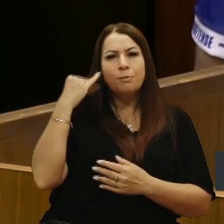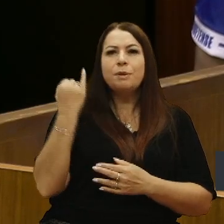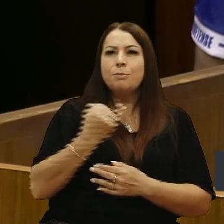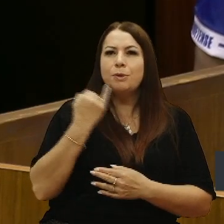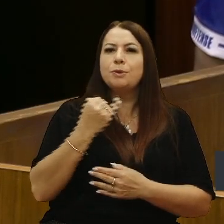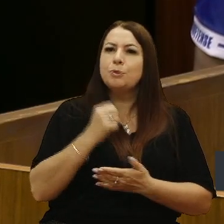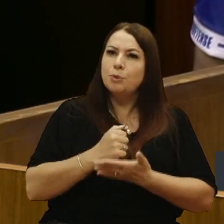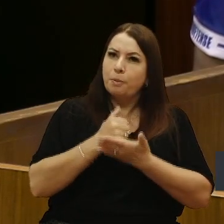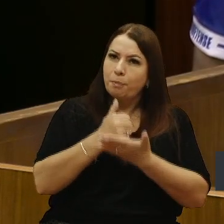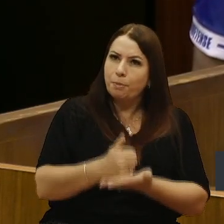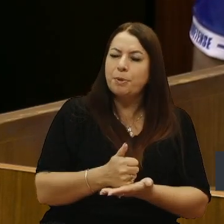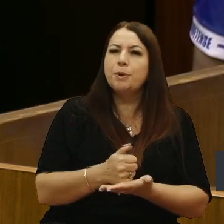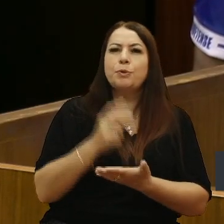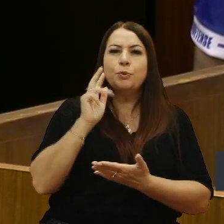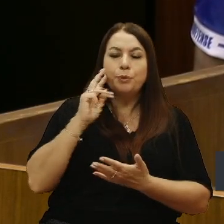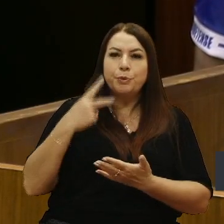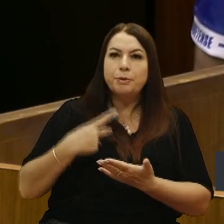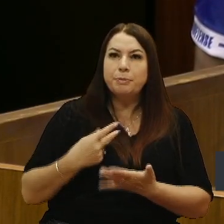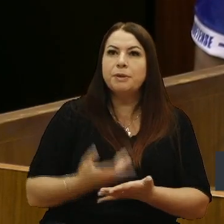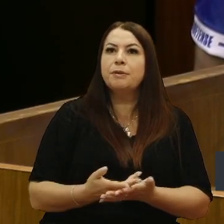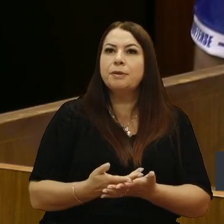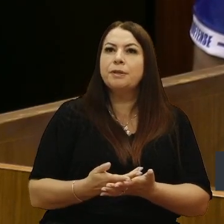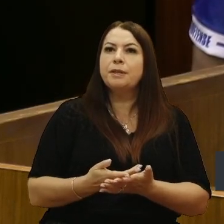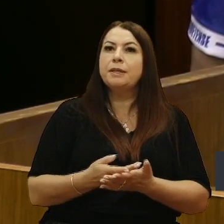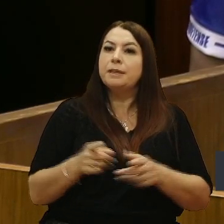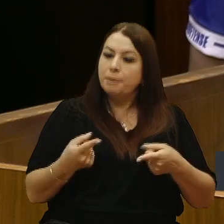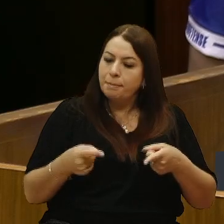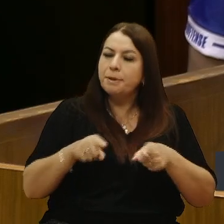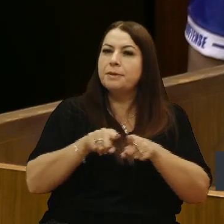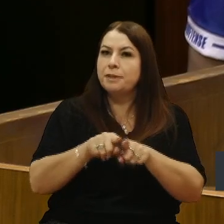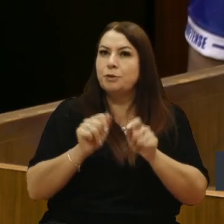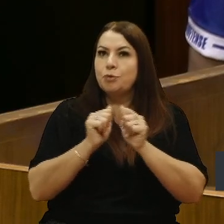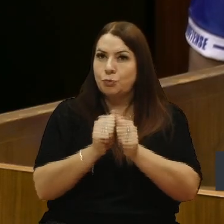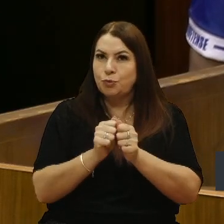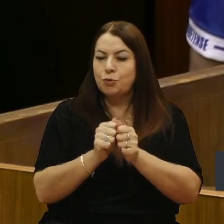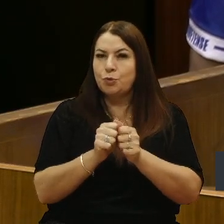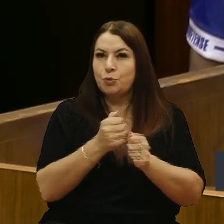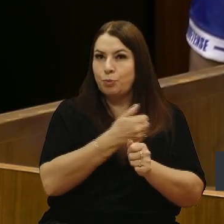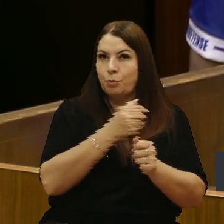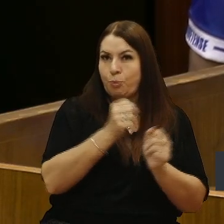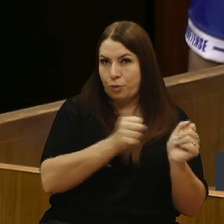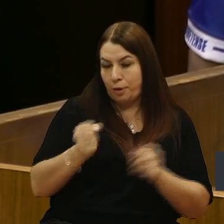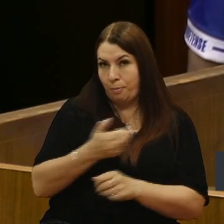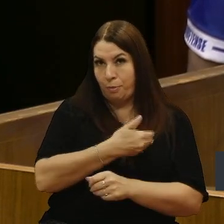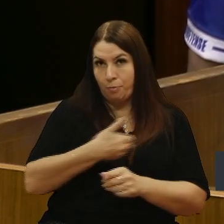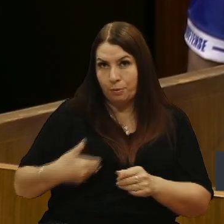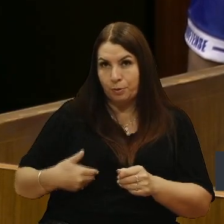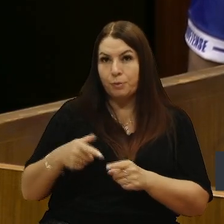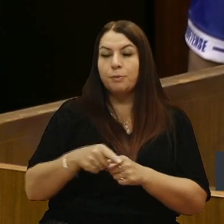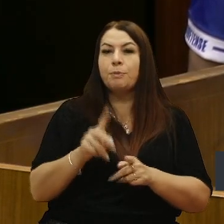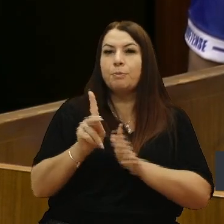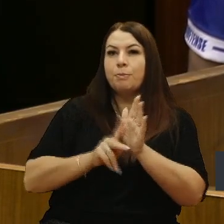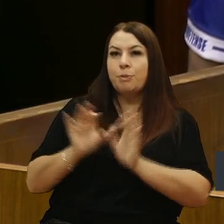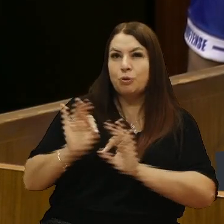do apoio, do reconhecimento e da parceria com o poder do público para